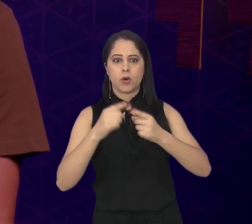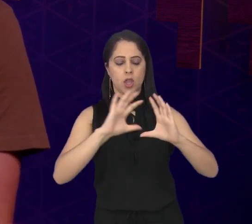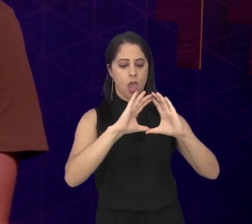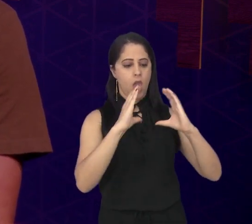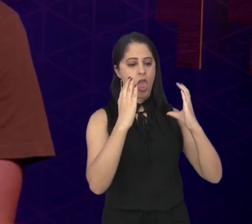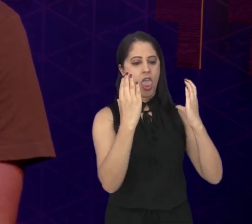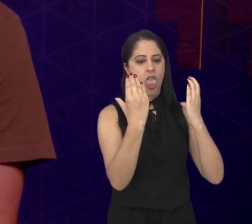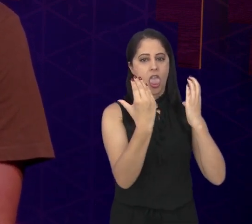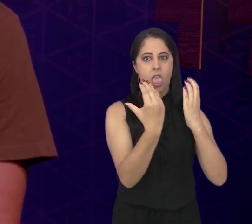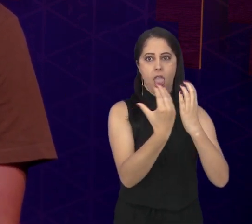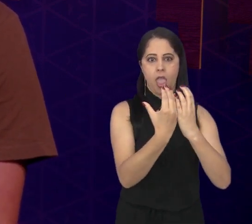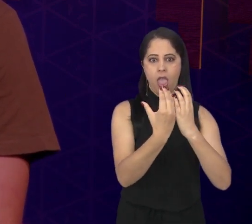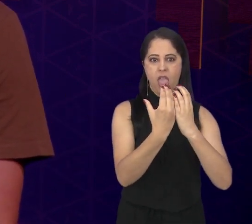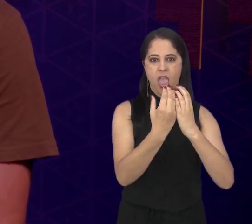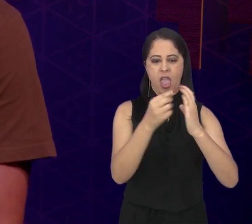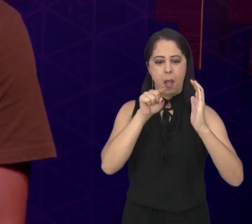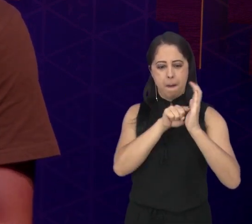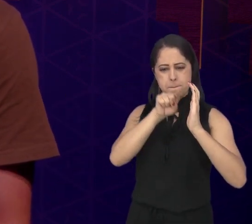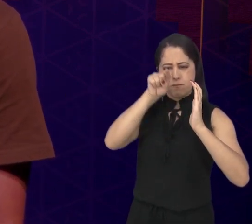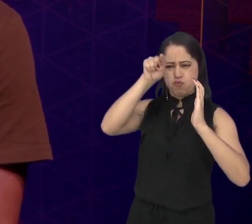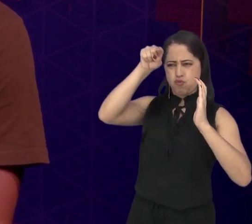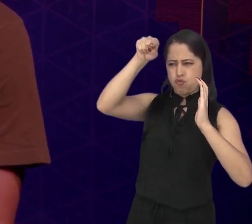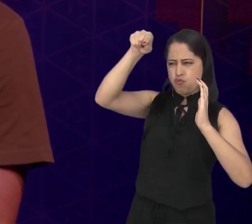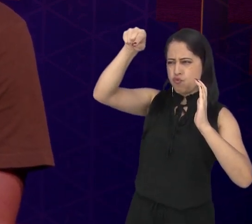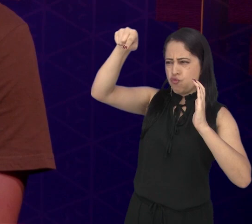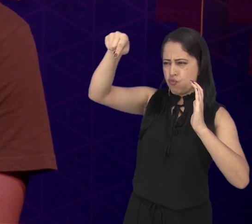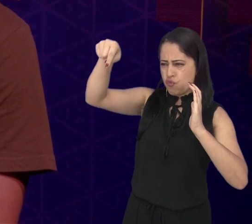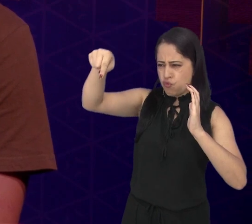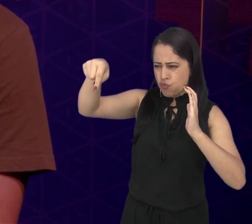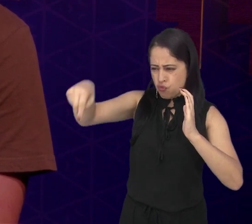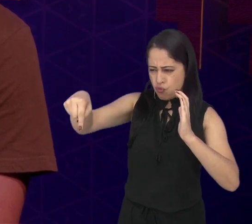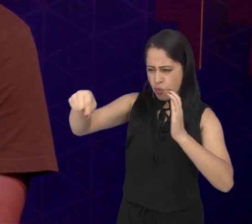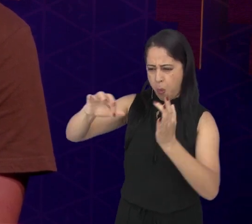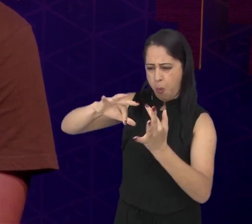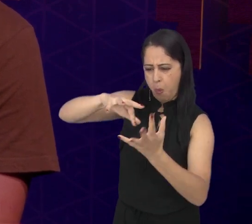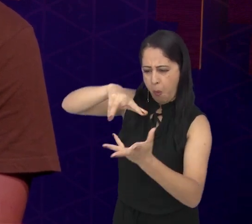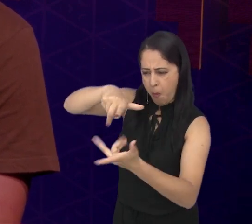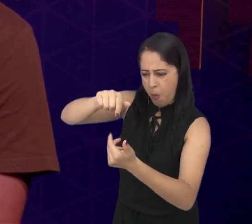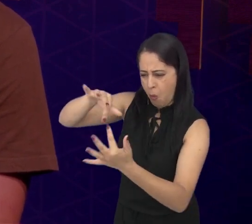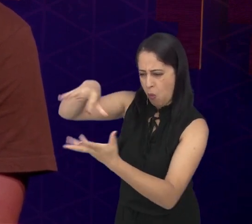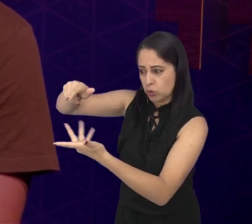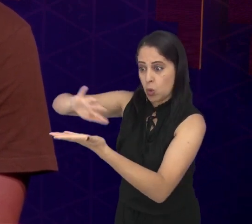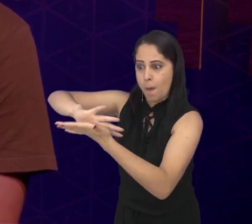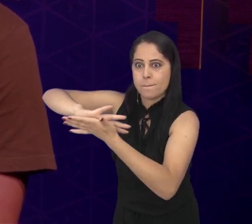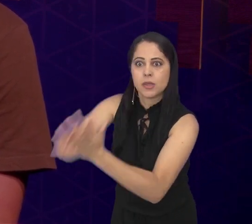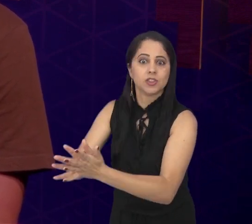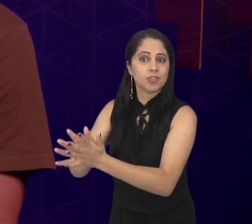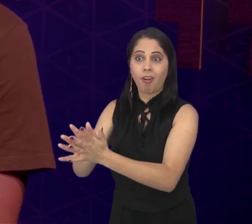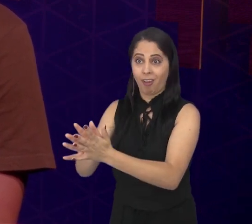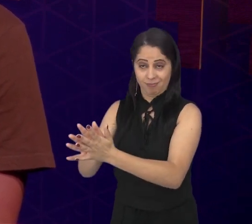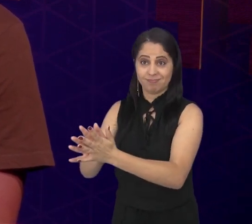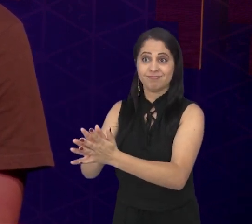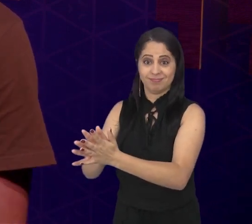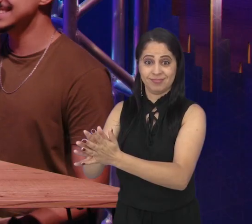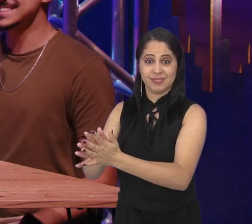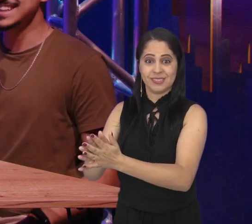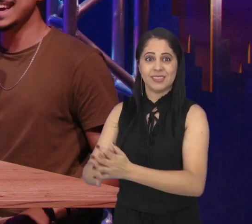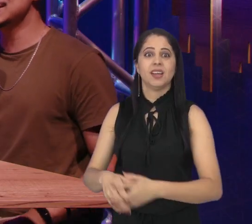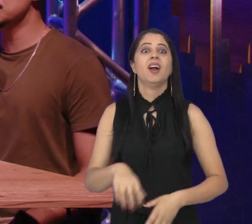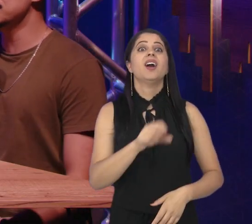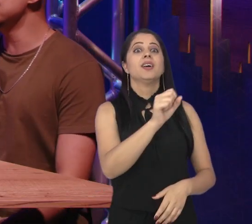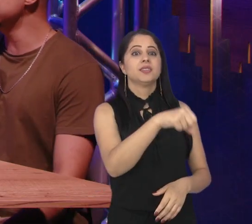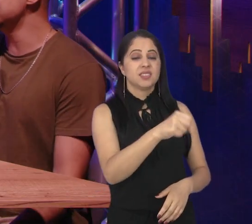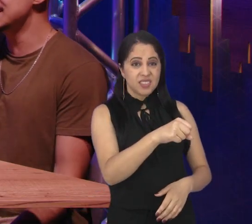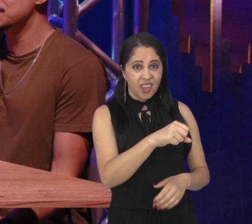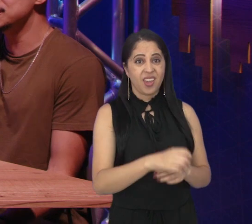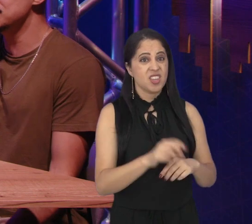do tamanho de um planeta, capaz de disparar um laser que explode planetas. Então, só isso. É